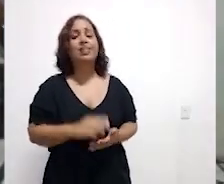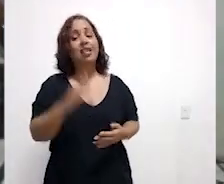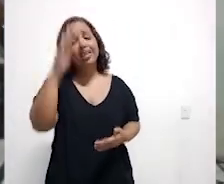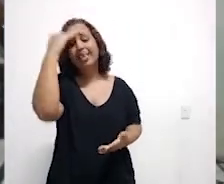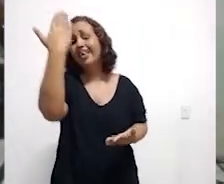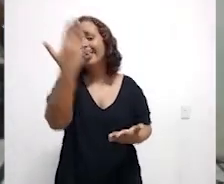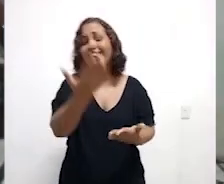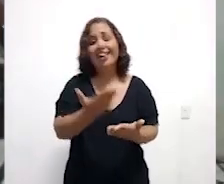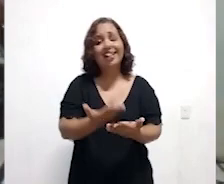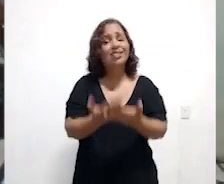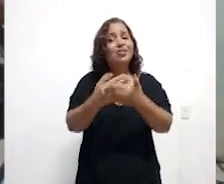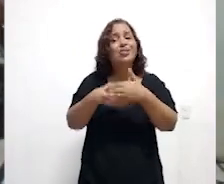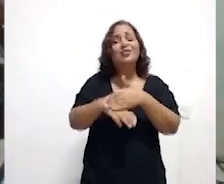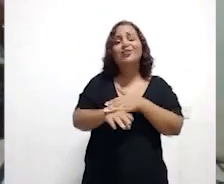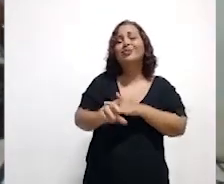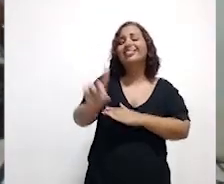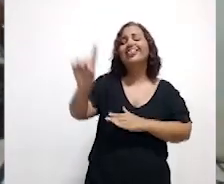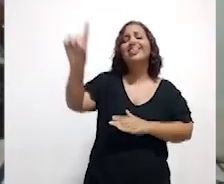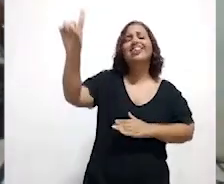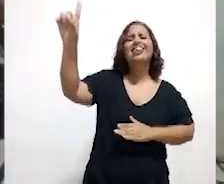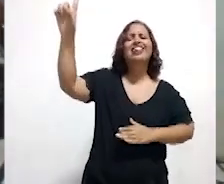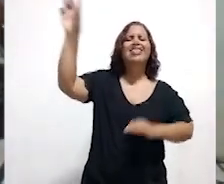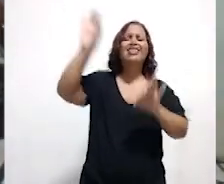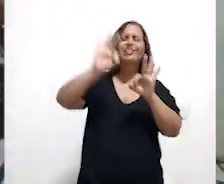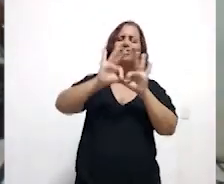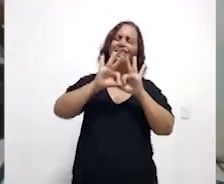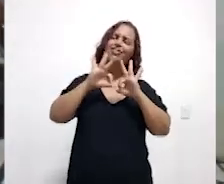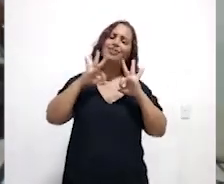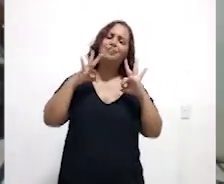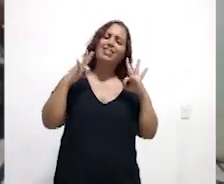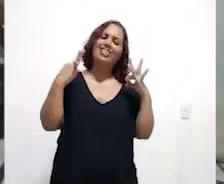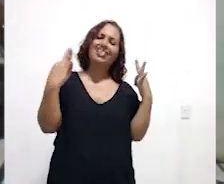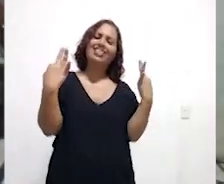Creia no Deus da família.